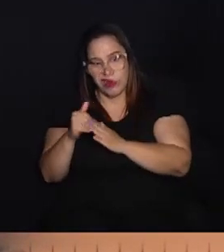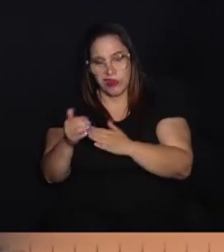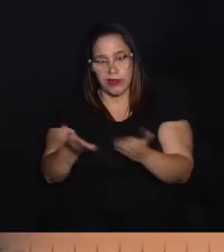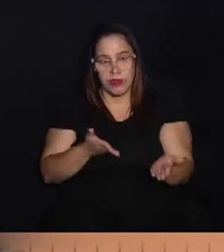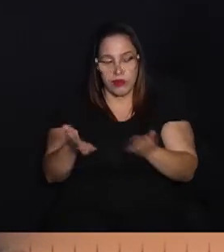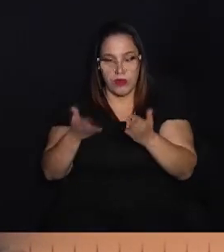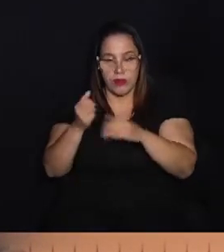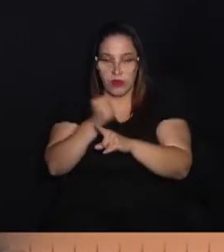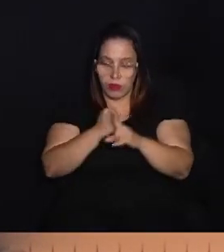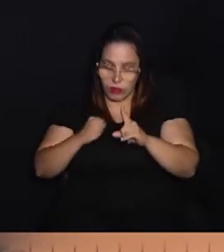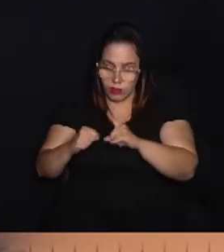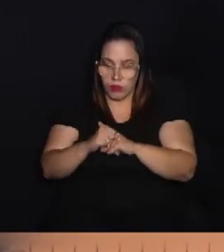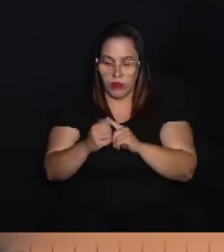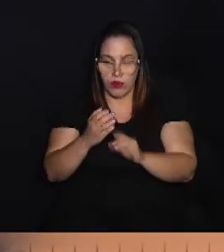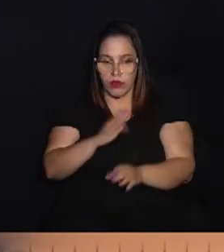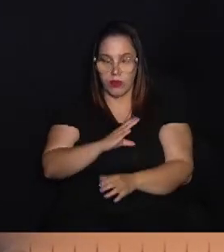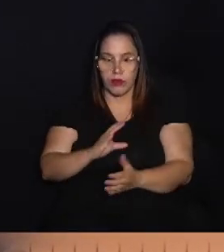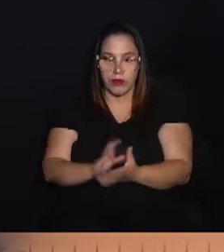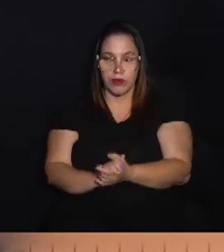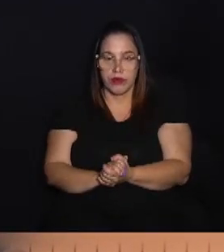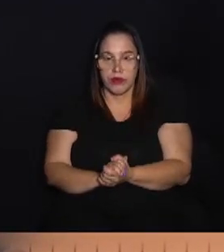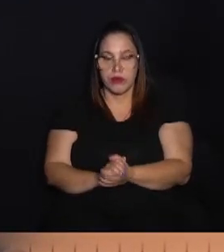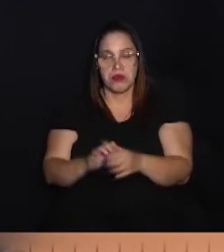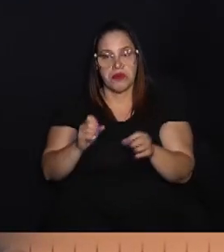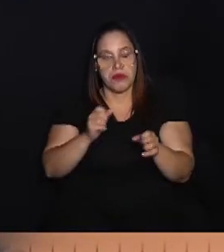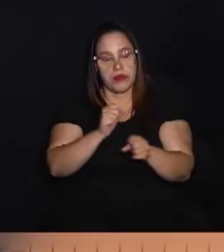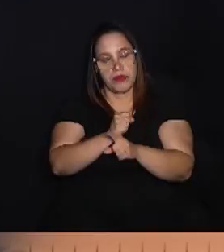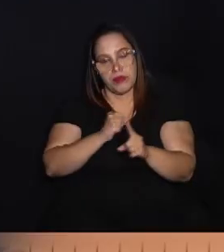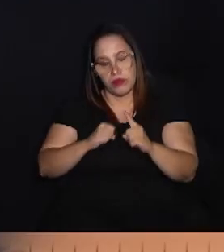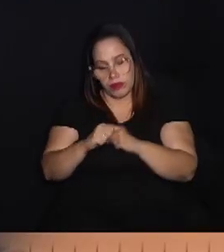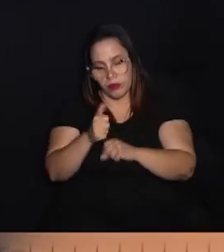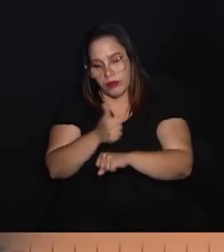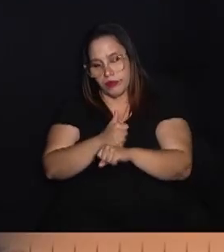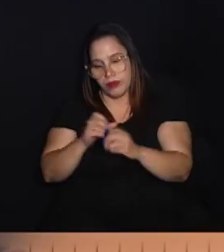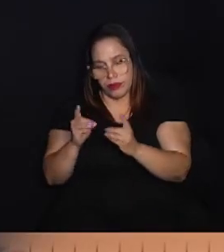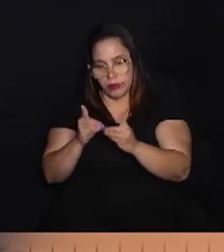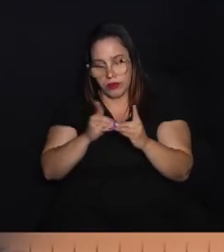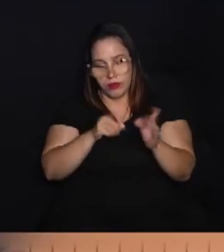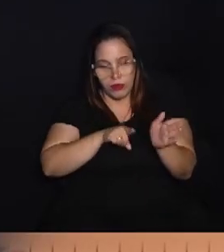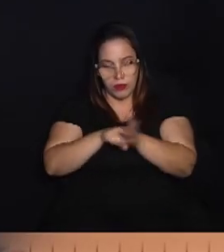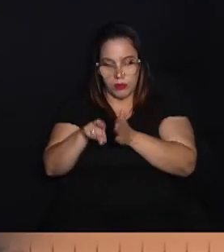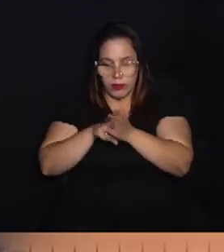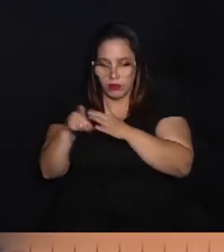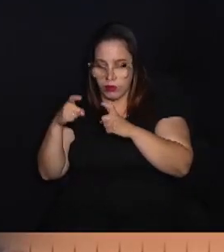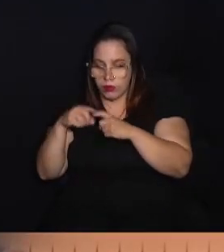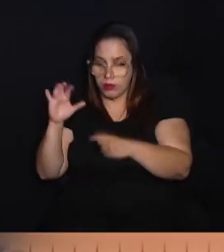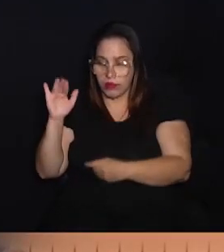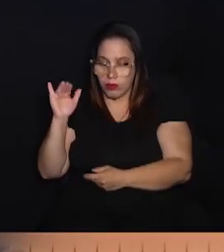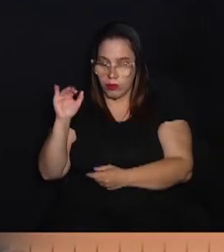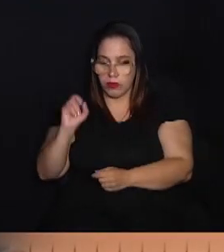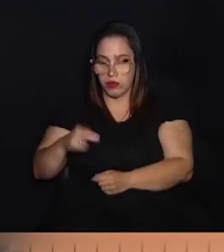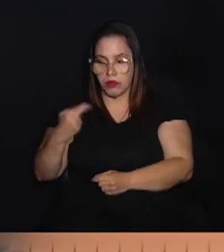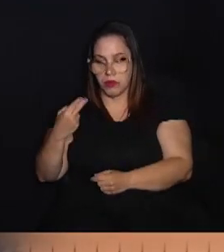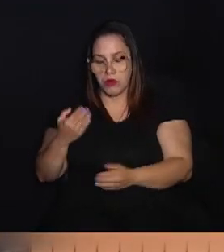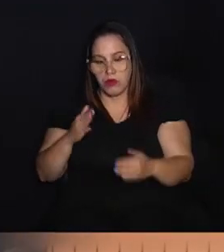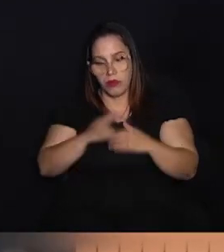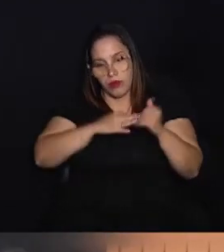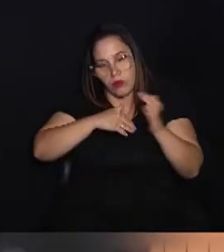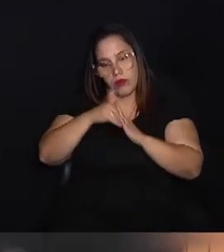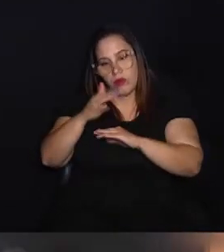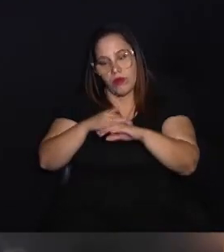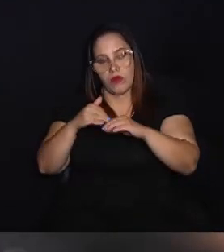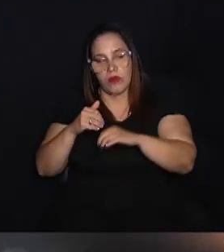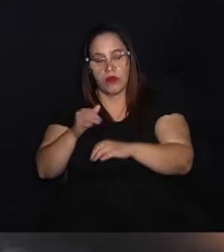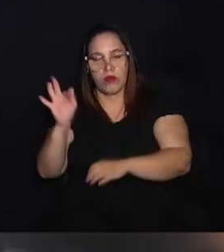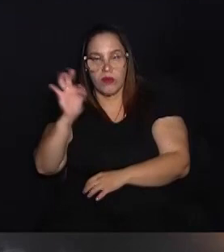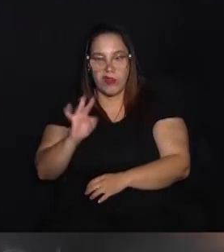prestados à comunidade. Seja por meio do atendimento profissional, da pesquisa médico-científica ou da atuação acadêmica.